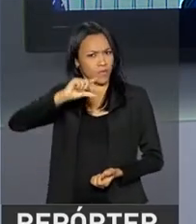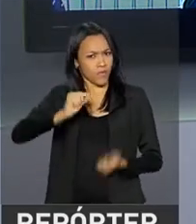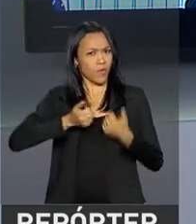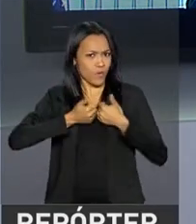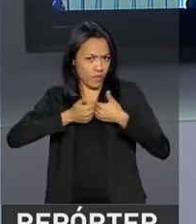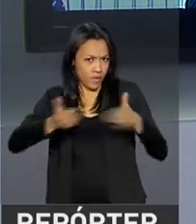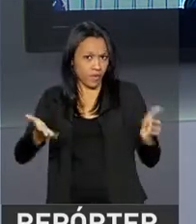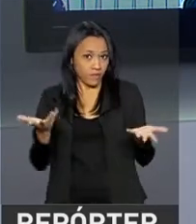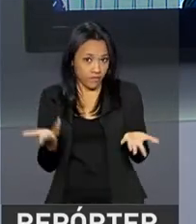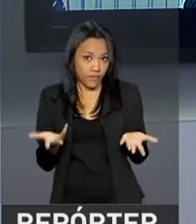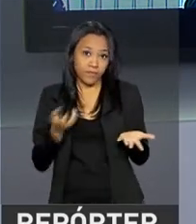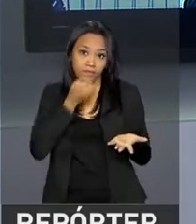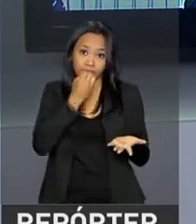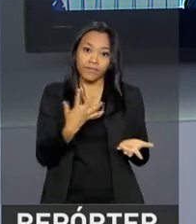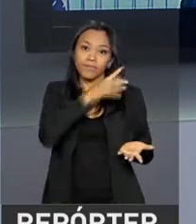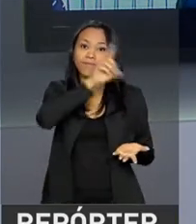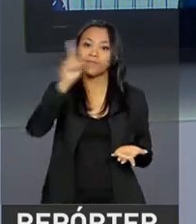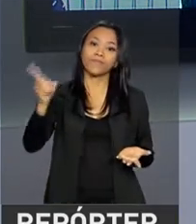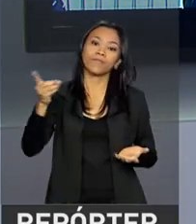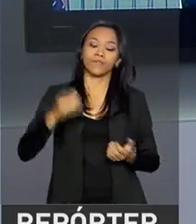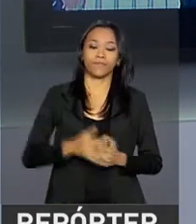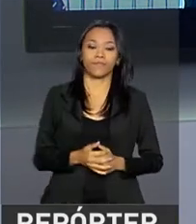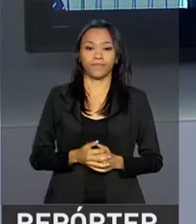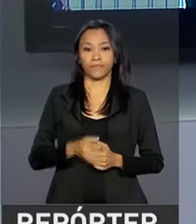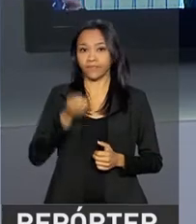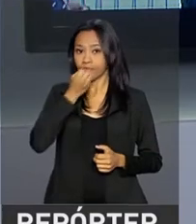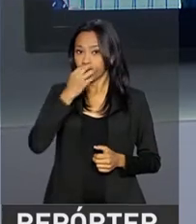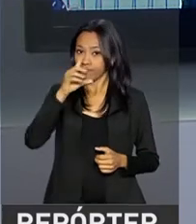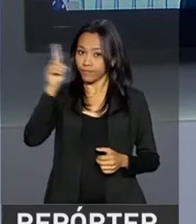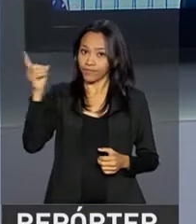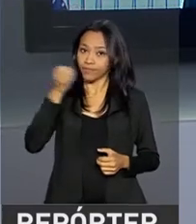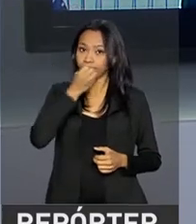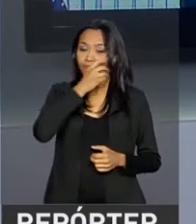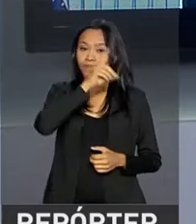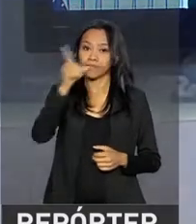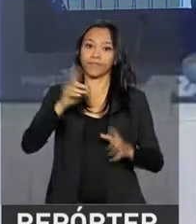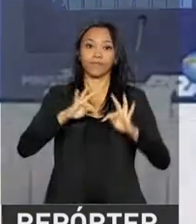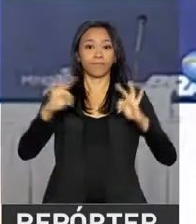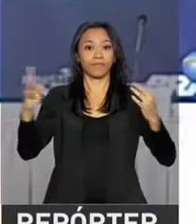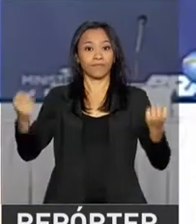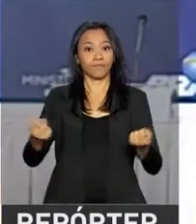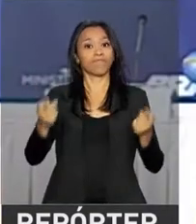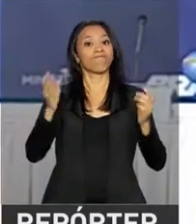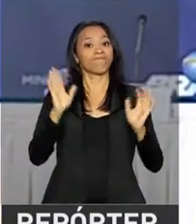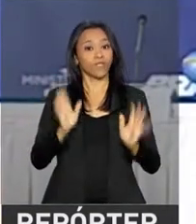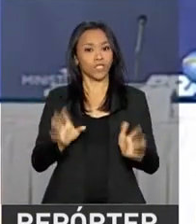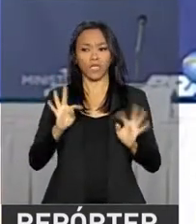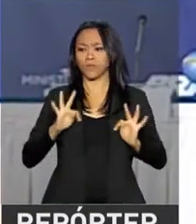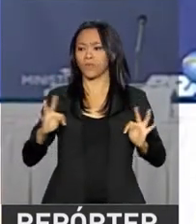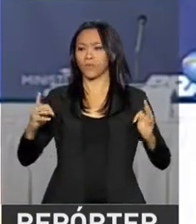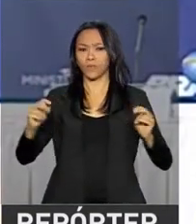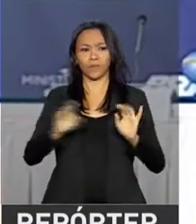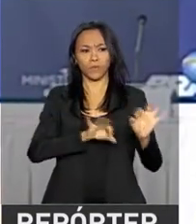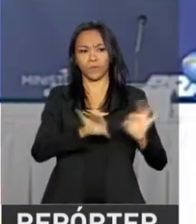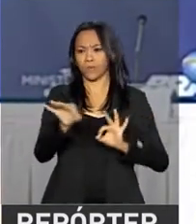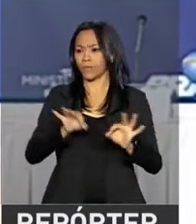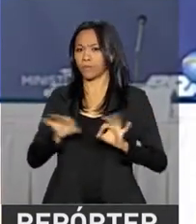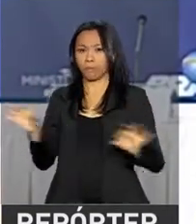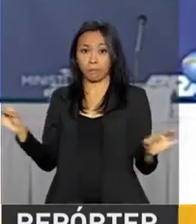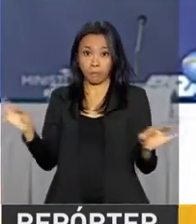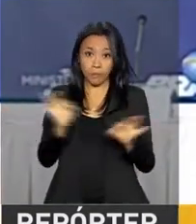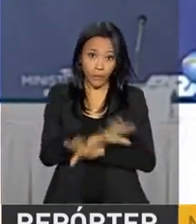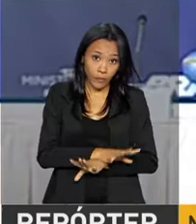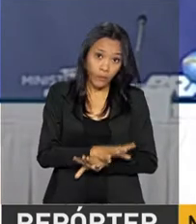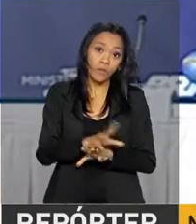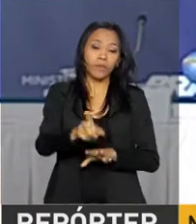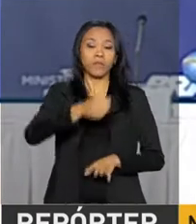coletiva aí do ministro, né, Ney? Bom dia. Bom dia, Jaime. Bom dia a todos. Exatamente. Já está tudo pronto aqui no Ministério da Educação para essa coletiva